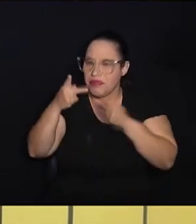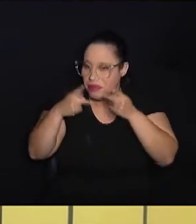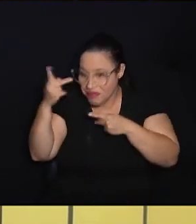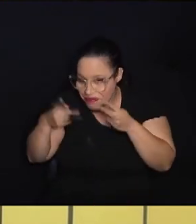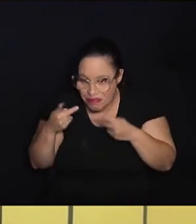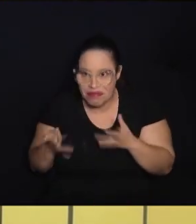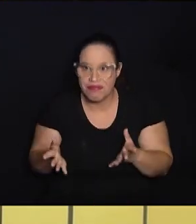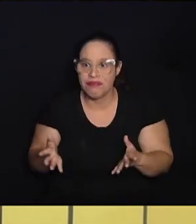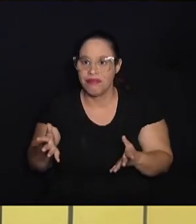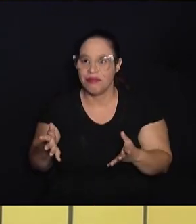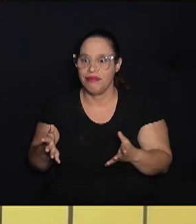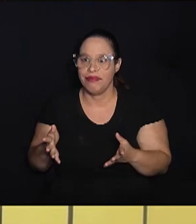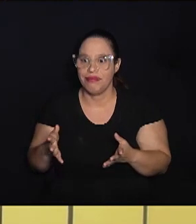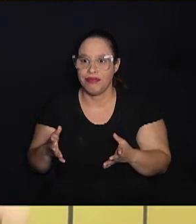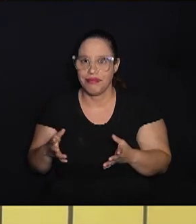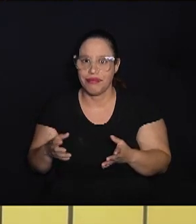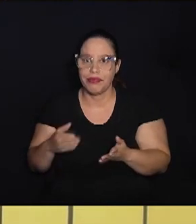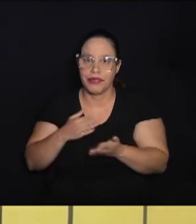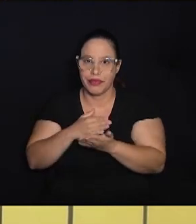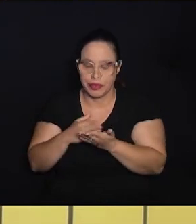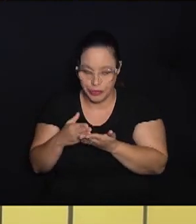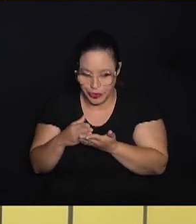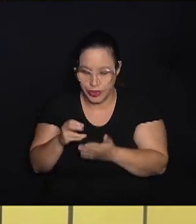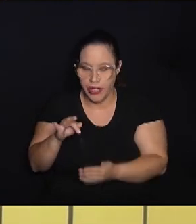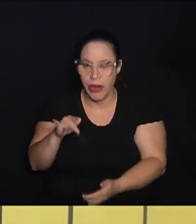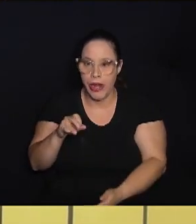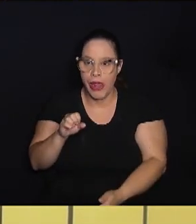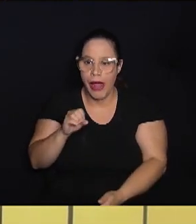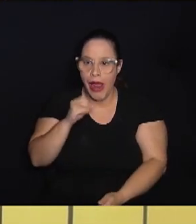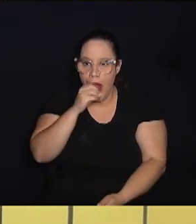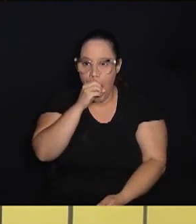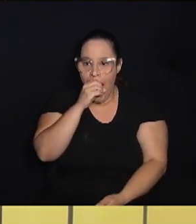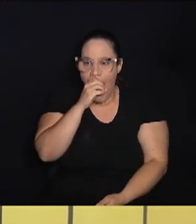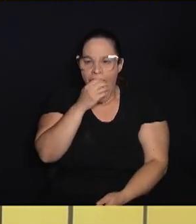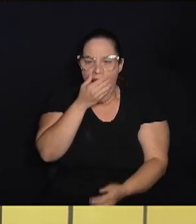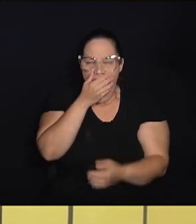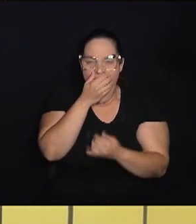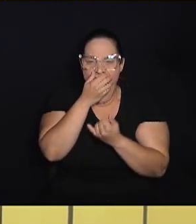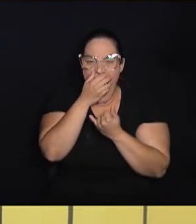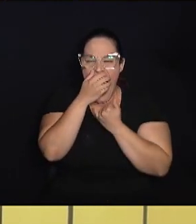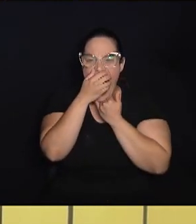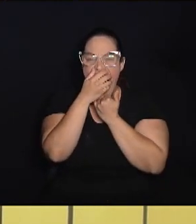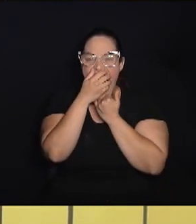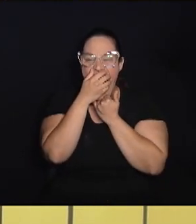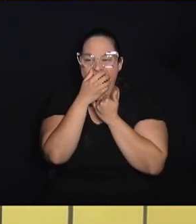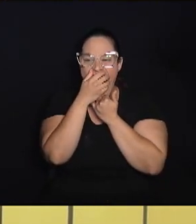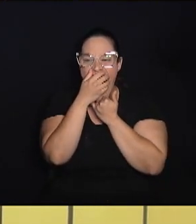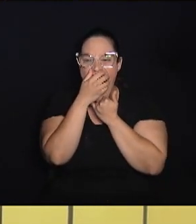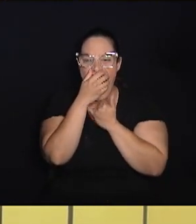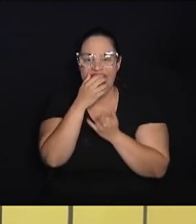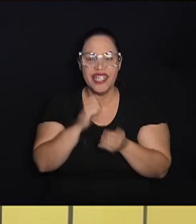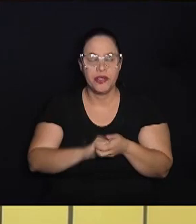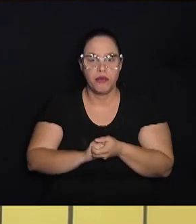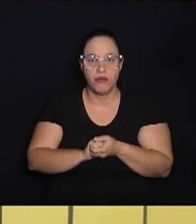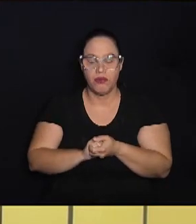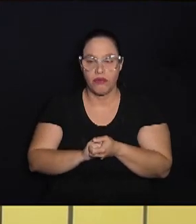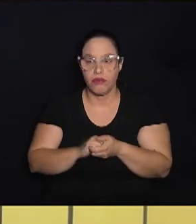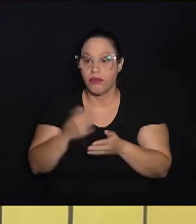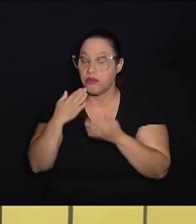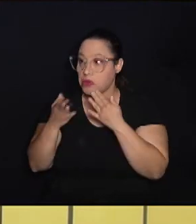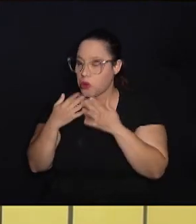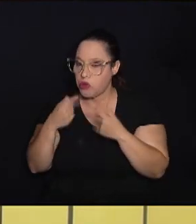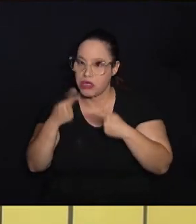dúvida nós temos um dos Pioneiros que é o Angelo Agostini Então isso é nosso mesmo nós temos um dos maiores Pioneiros dos quadrinhos mas eu acho que é uma conversa assim